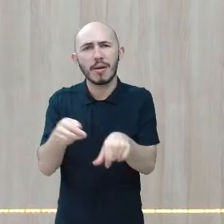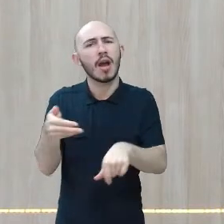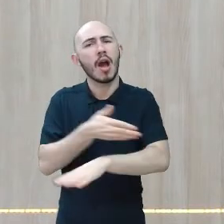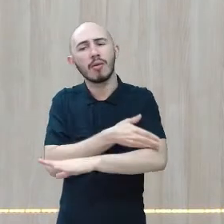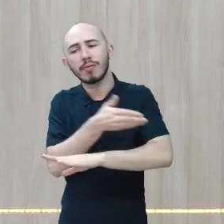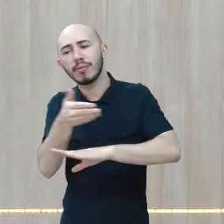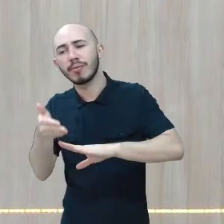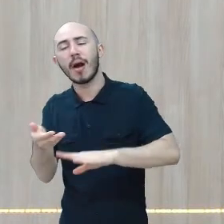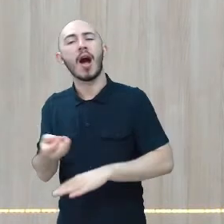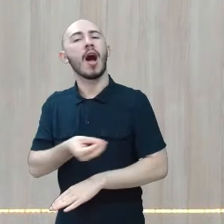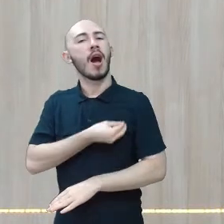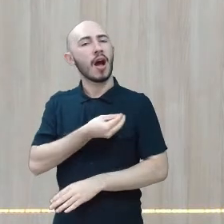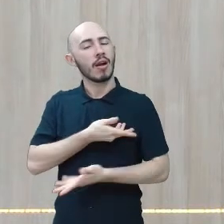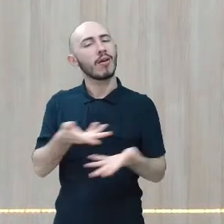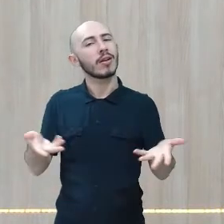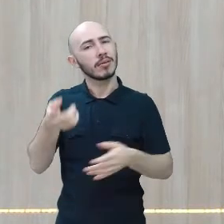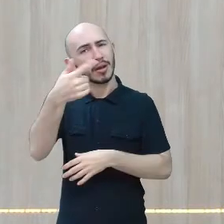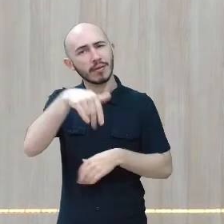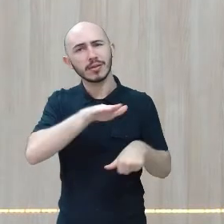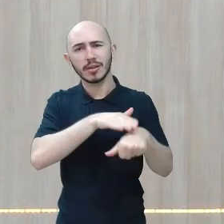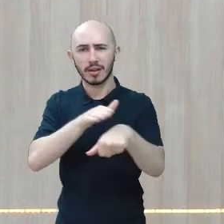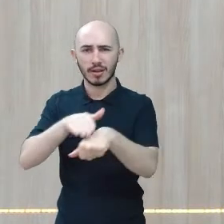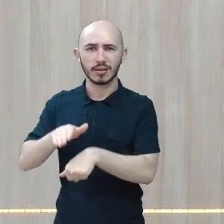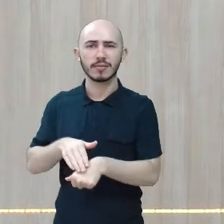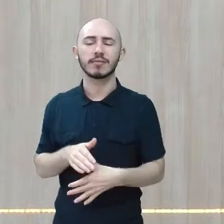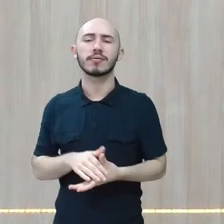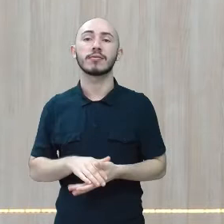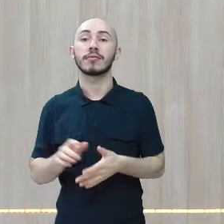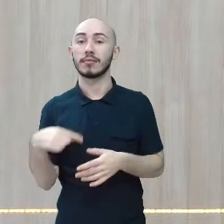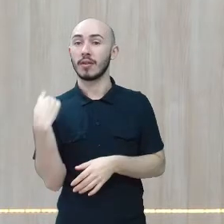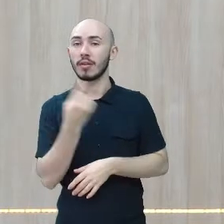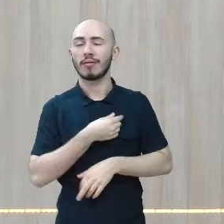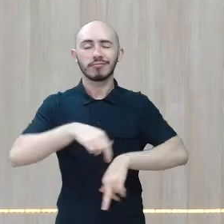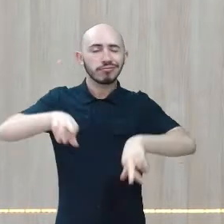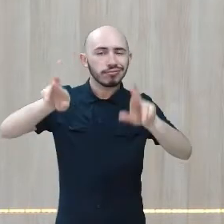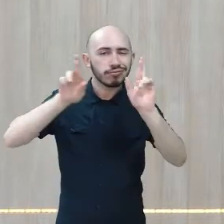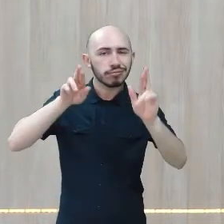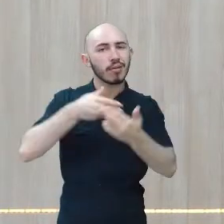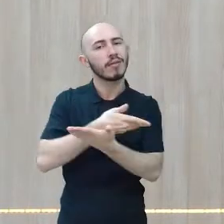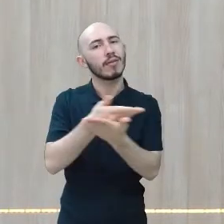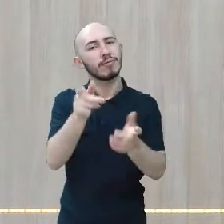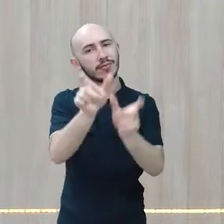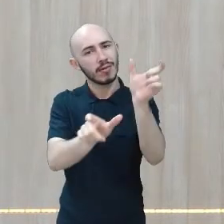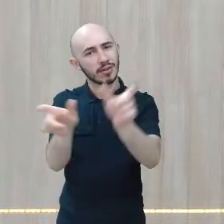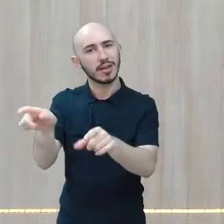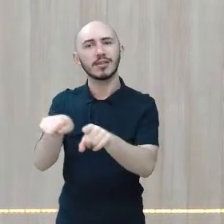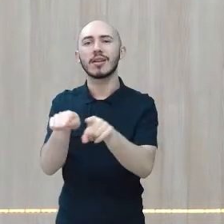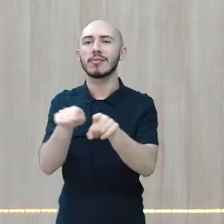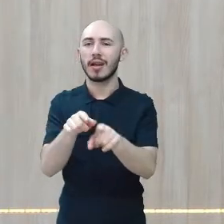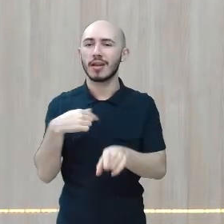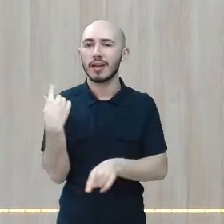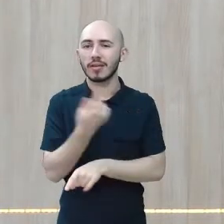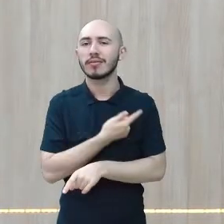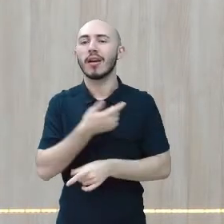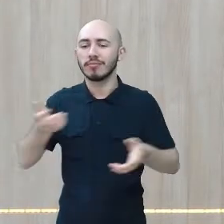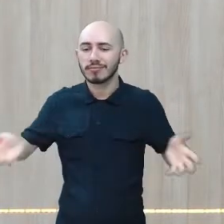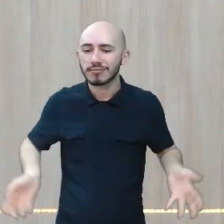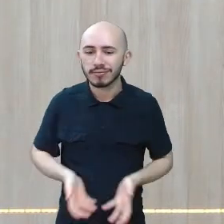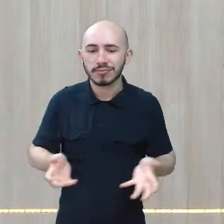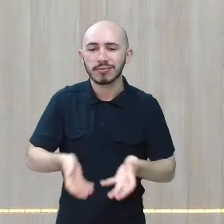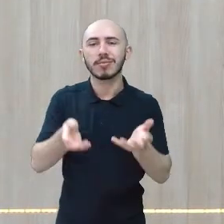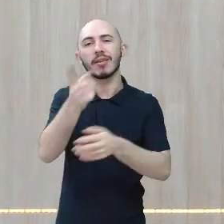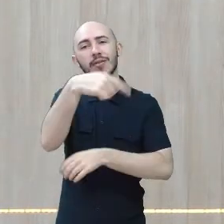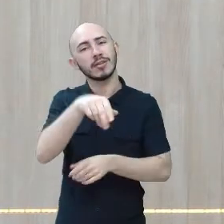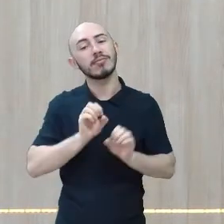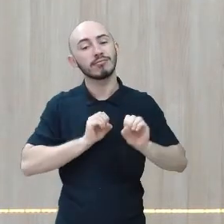não é? Vocês... a nossa expectativa está em vocês, por isso que estamos investindo na educação